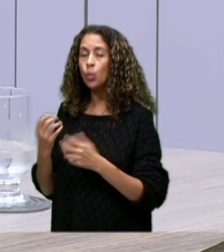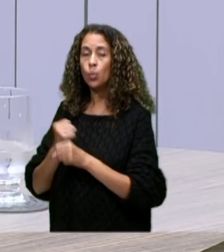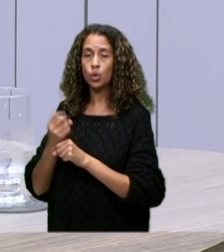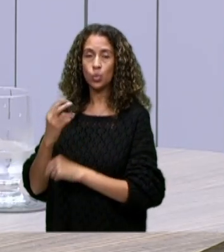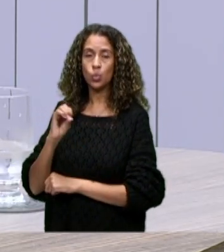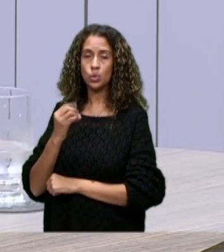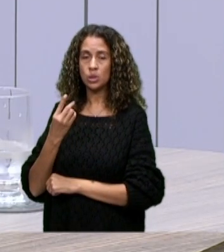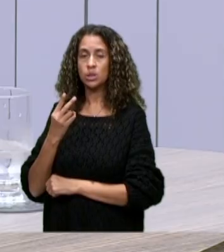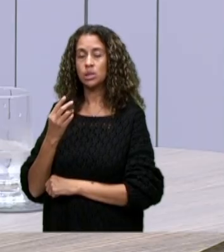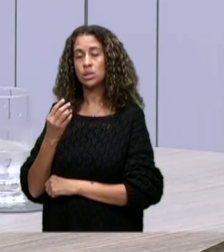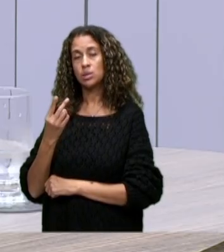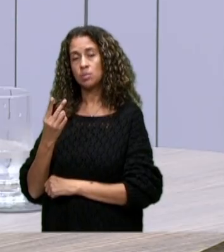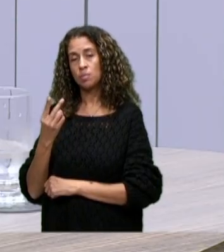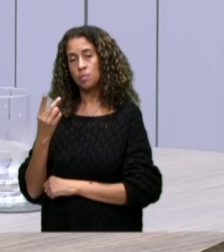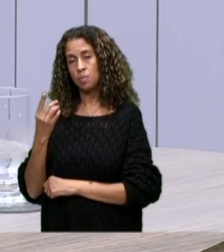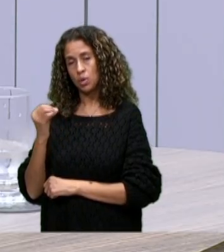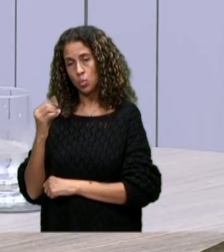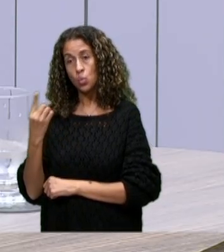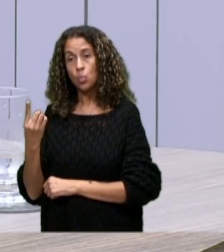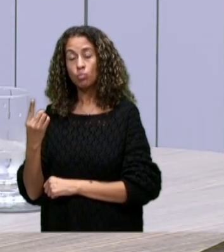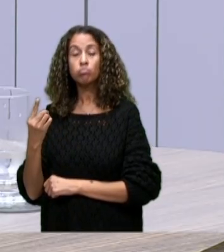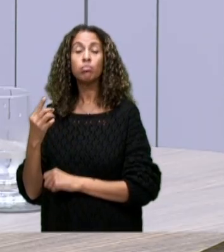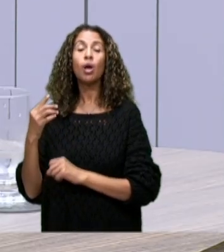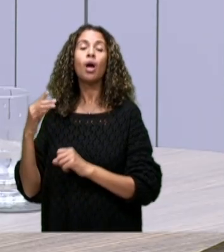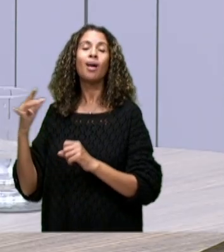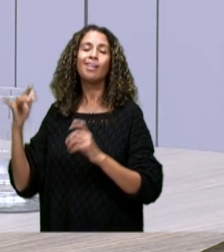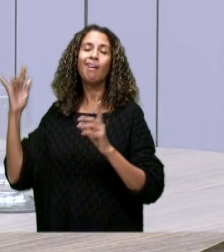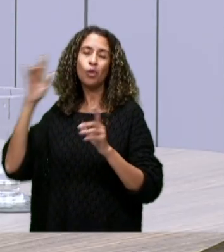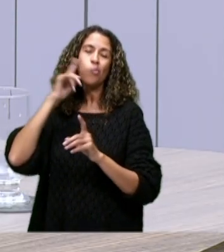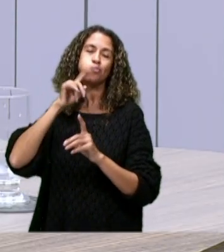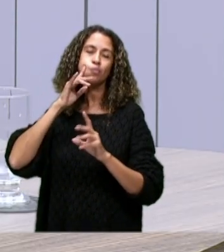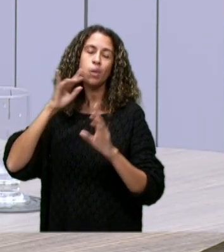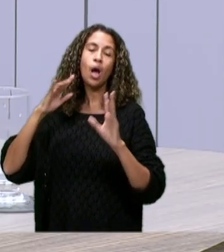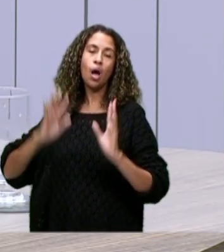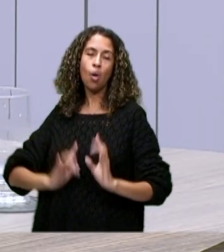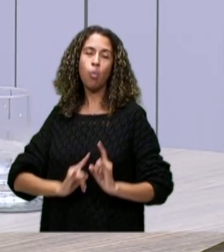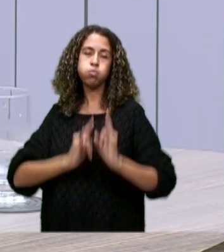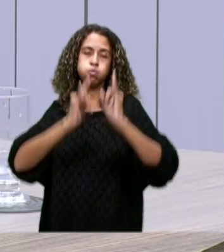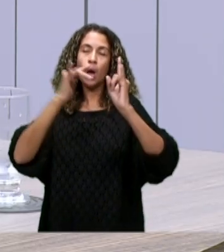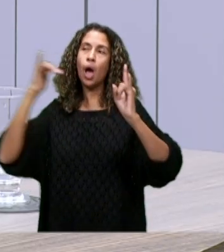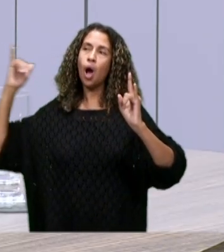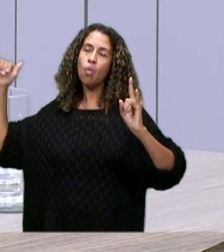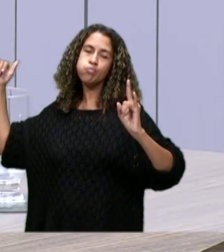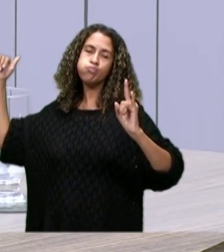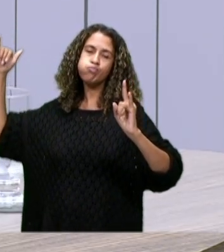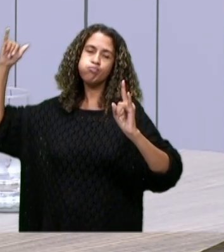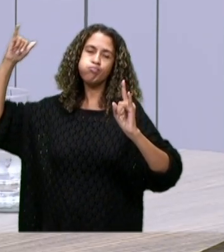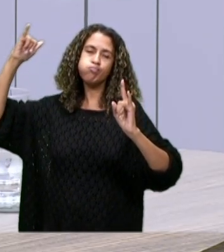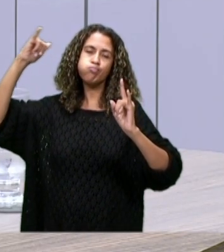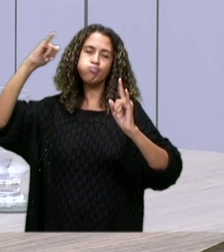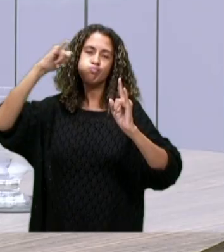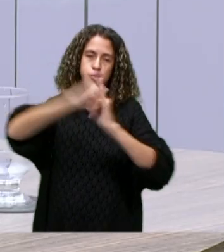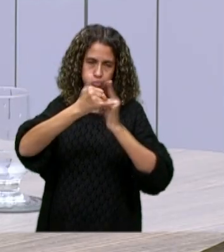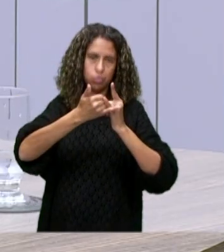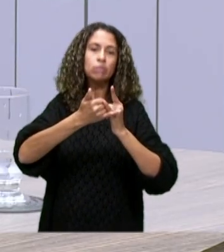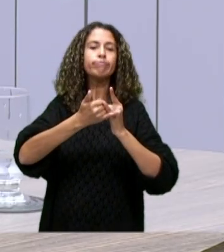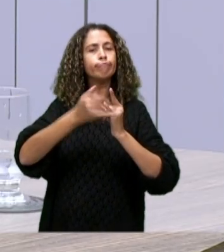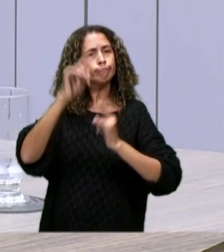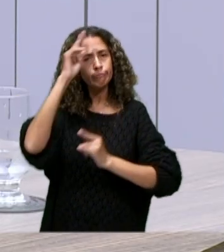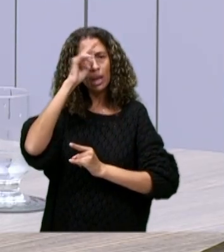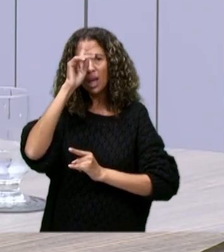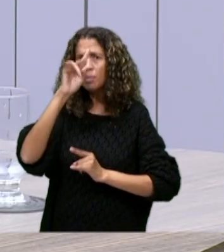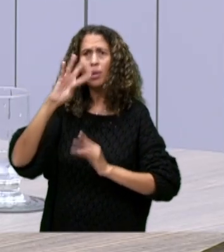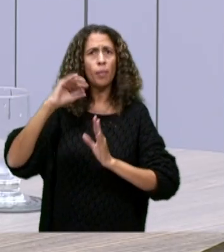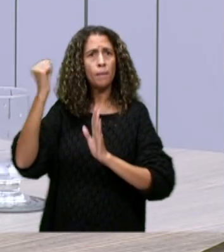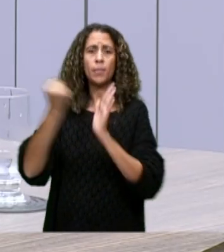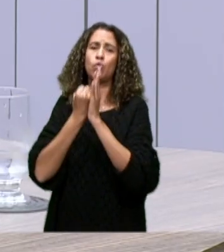setembro de 2001, que foi um evento marcante para mim e para todo mundo, né, que estava vivo que lembra dessa época. Então eu coloquei